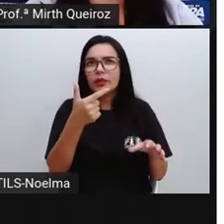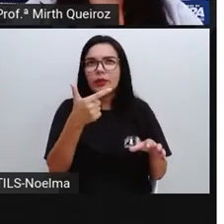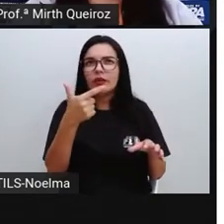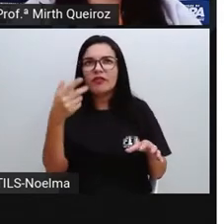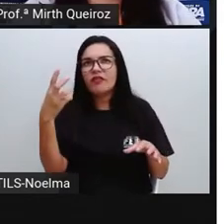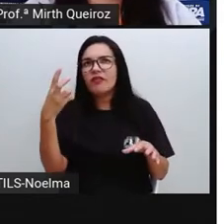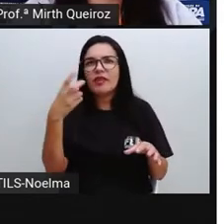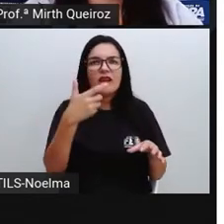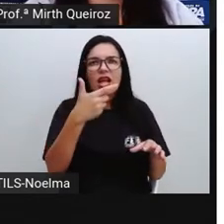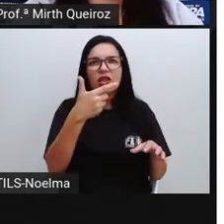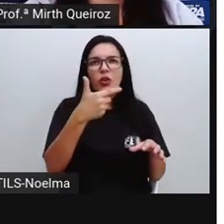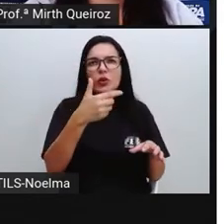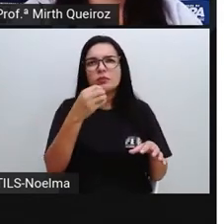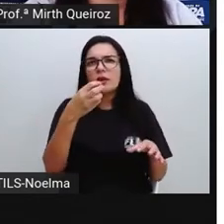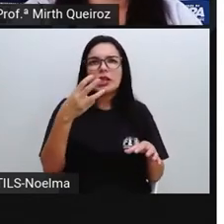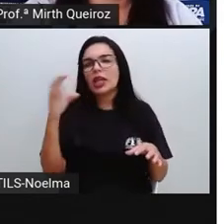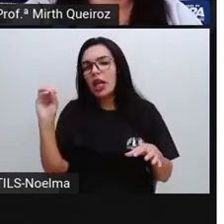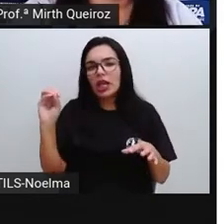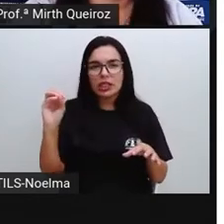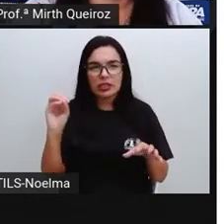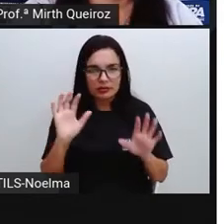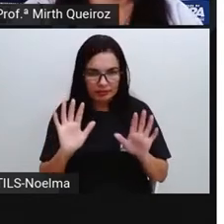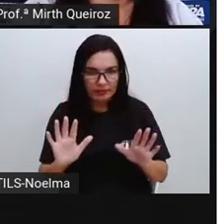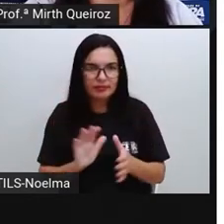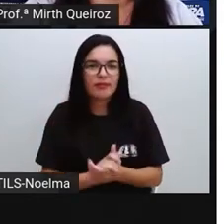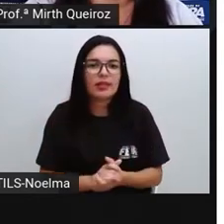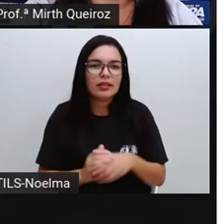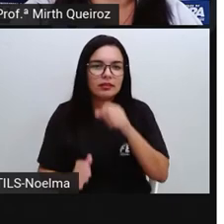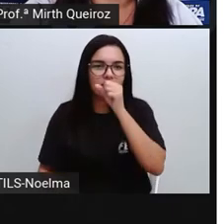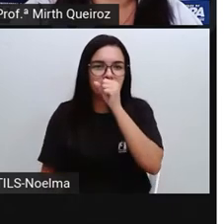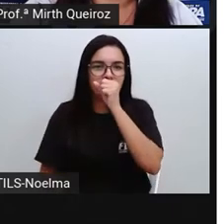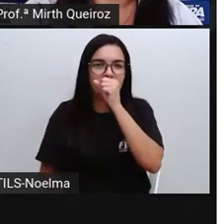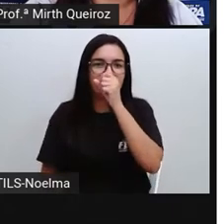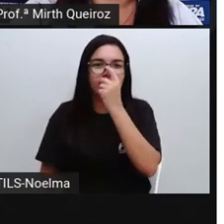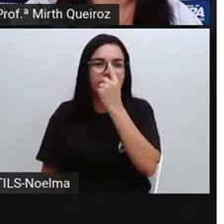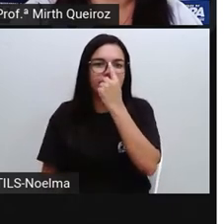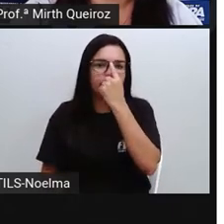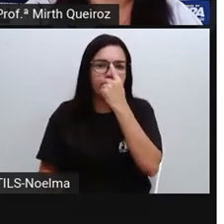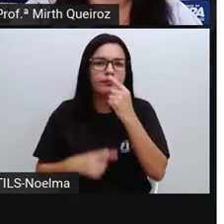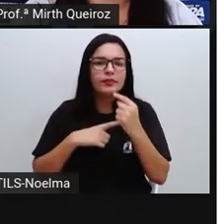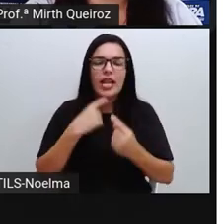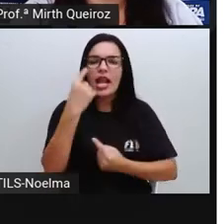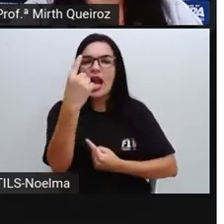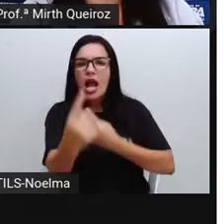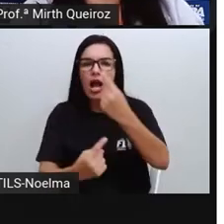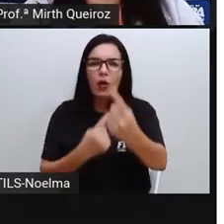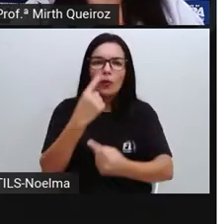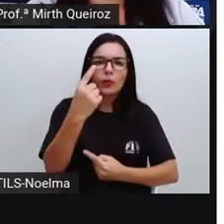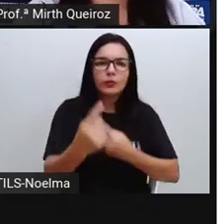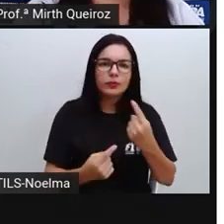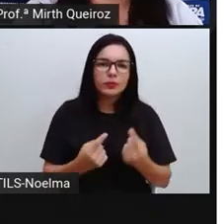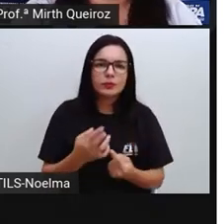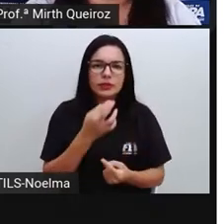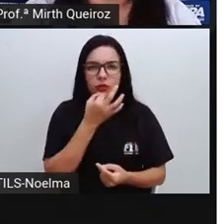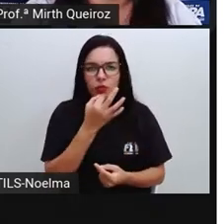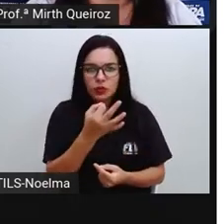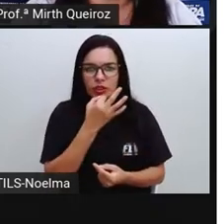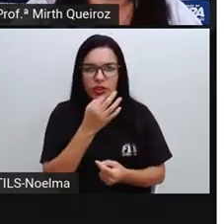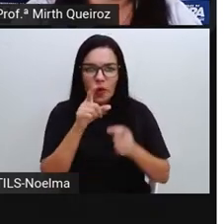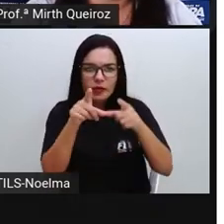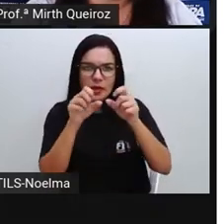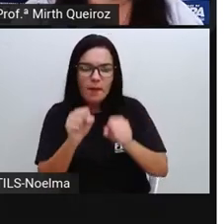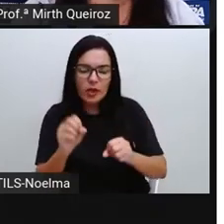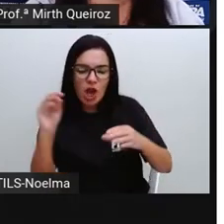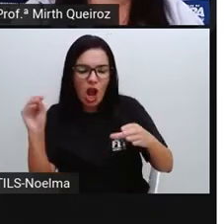que não seja aberta antes do tempo. Aí a gente tem algumas sugestões do que vocês poderiam colocar dentro da cápsula